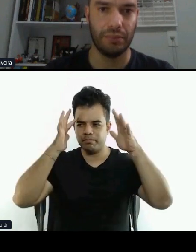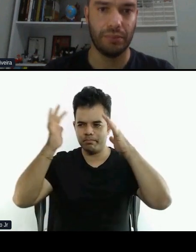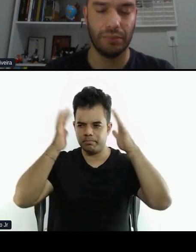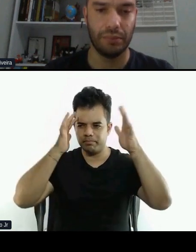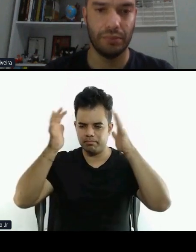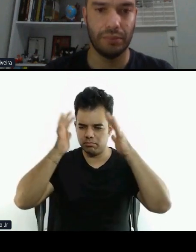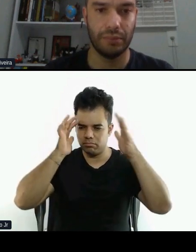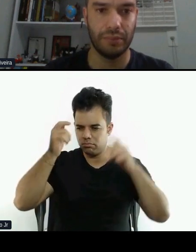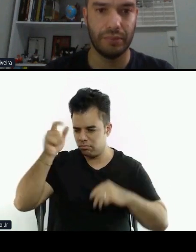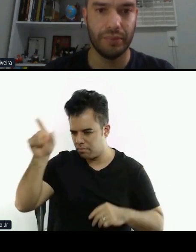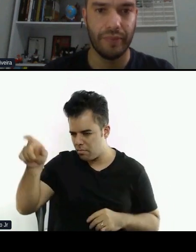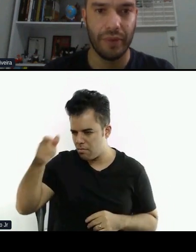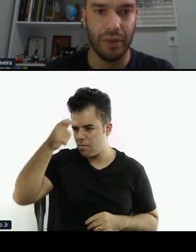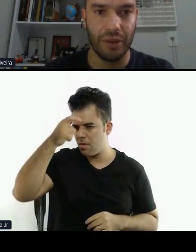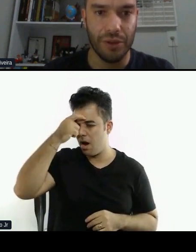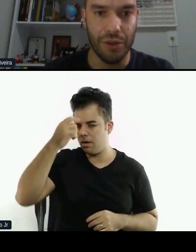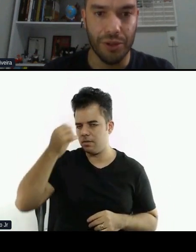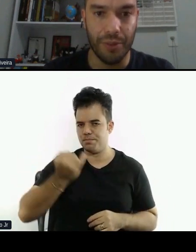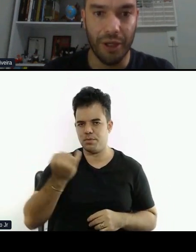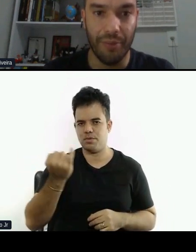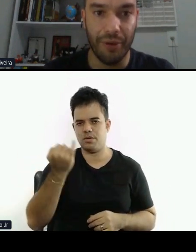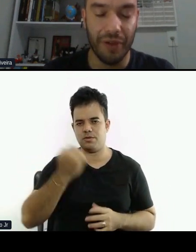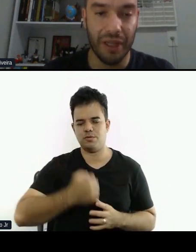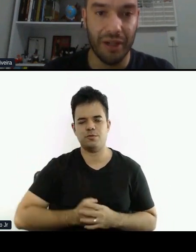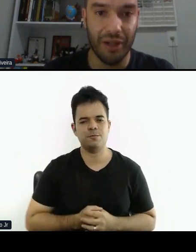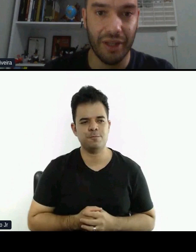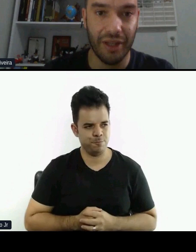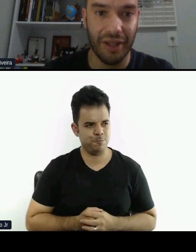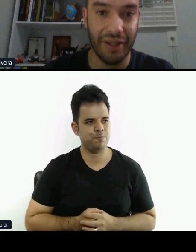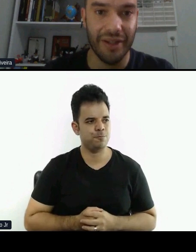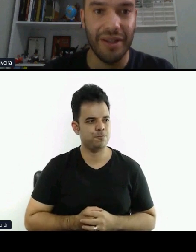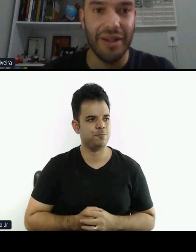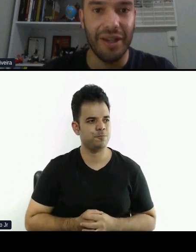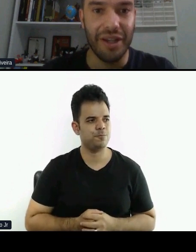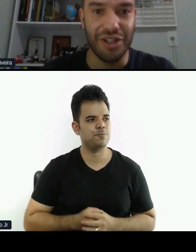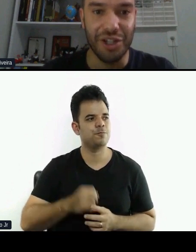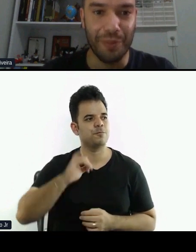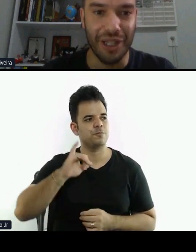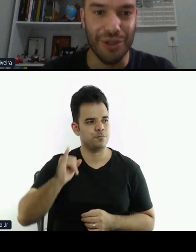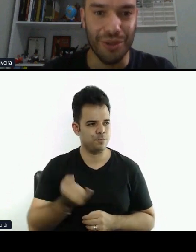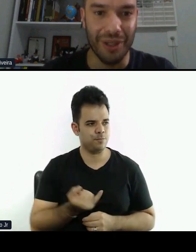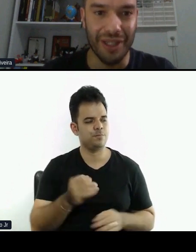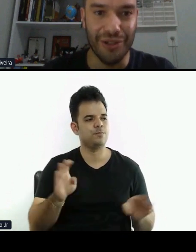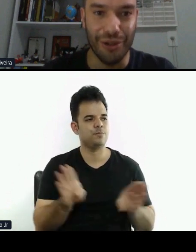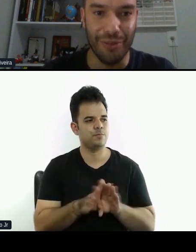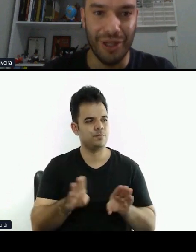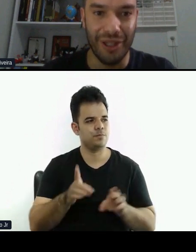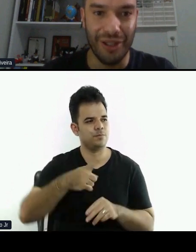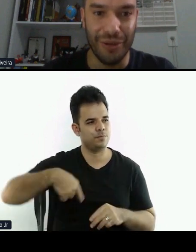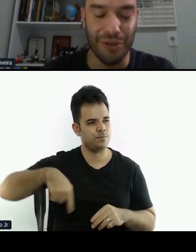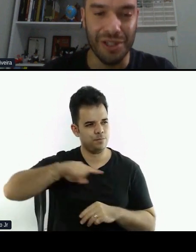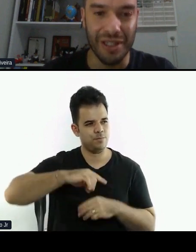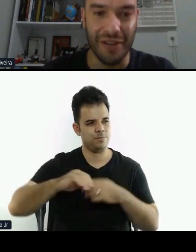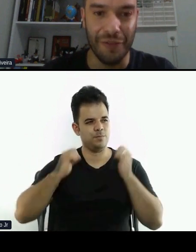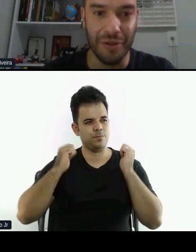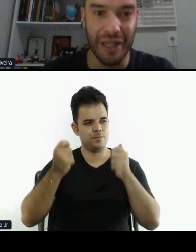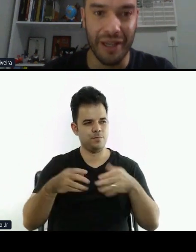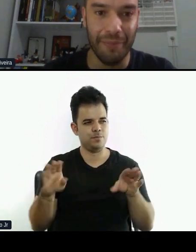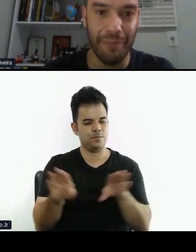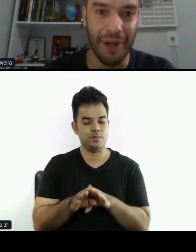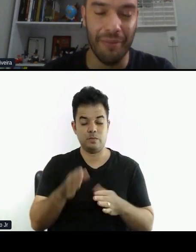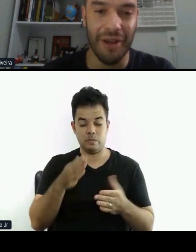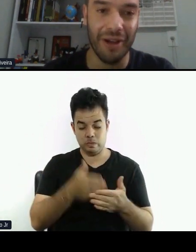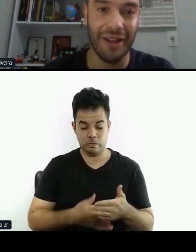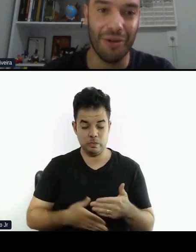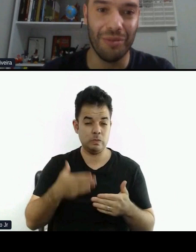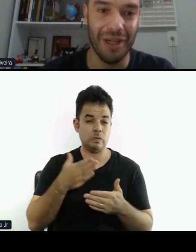sempre trago, né? Show de bola. Aproveitando até que a gente passou ali sobre os desafios, né, que